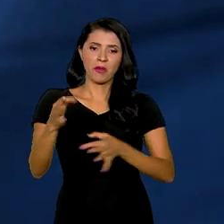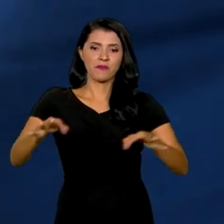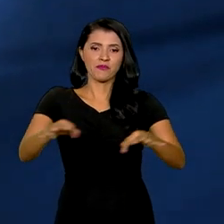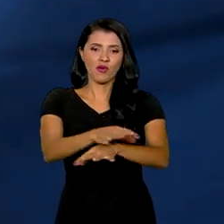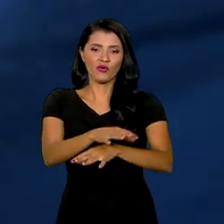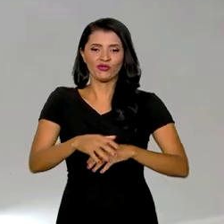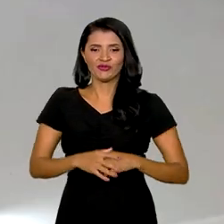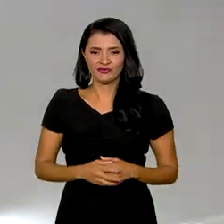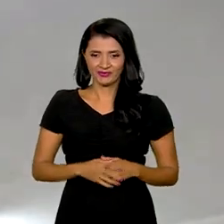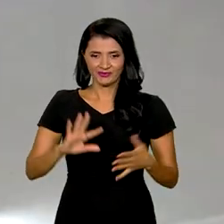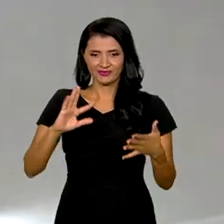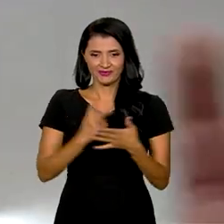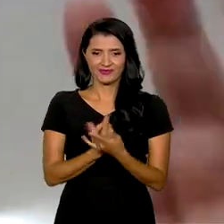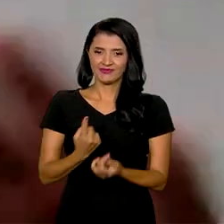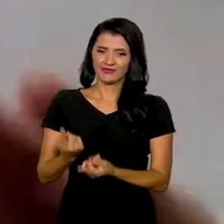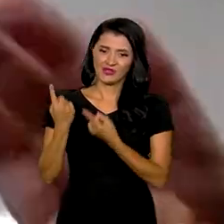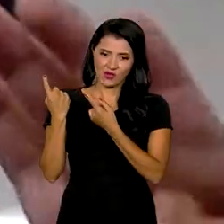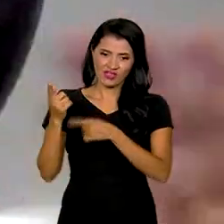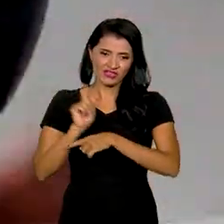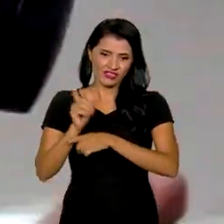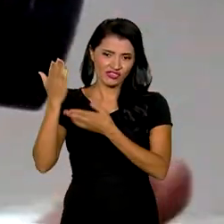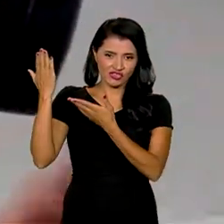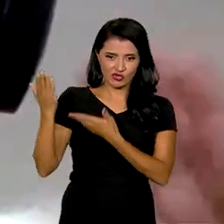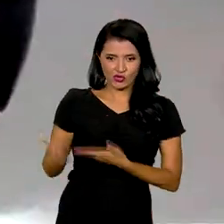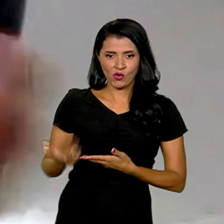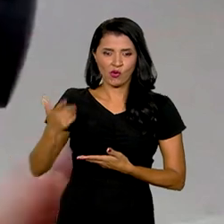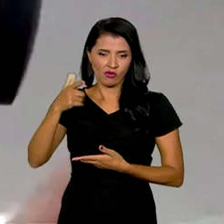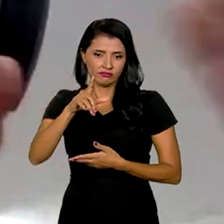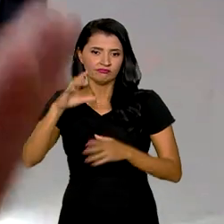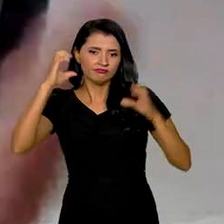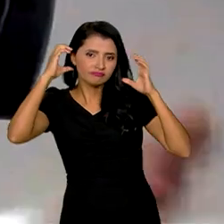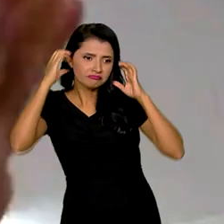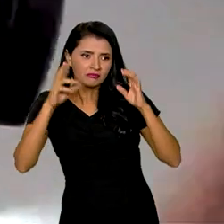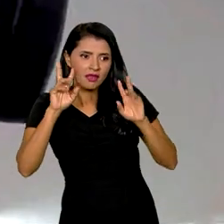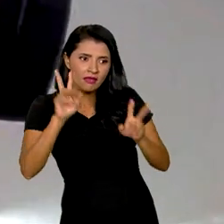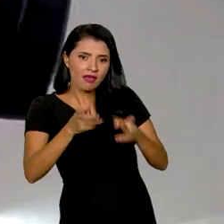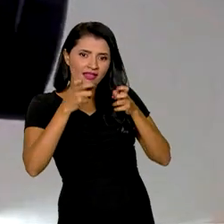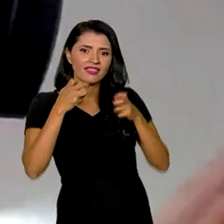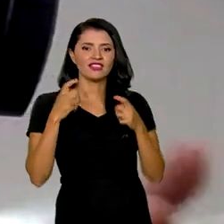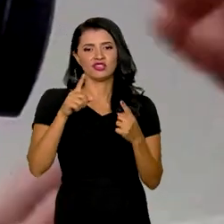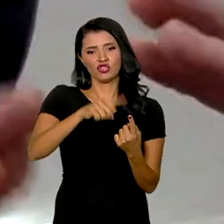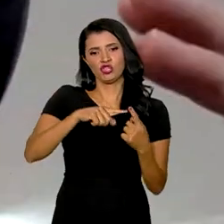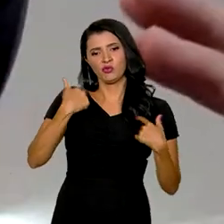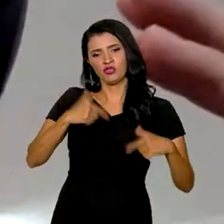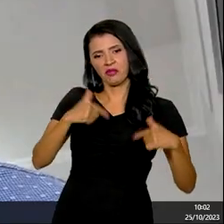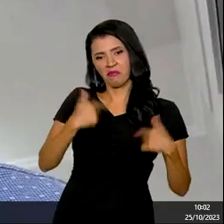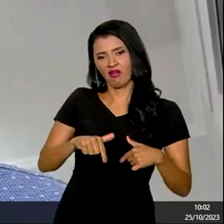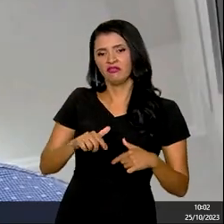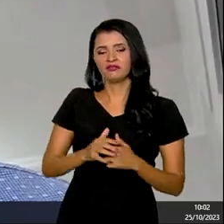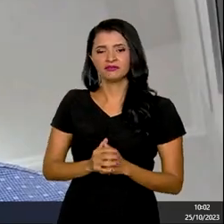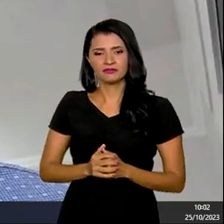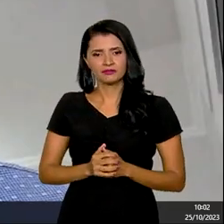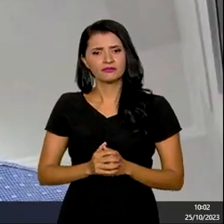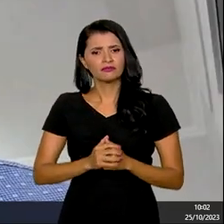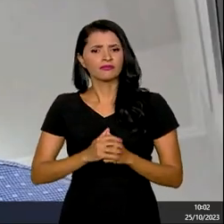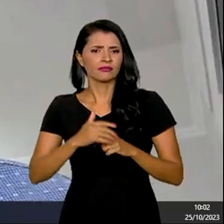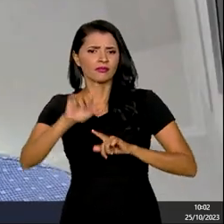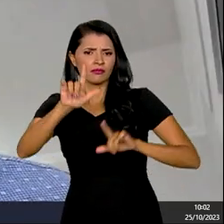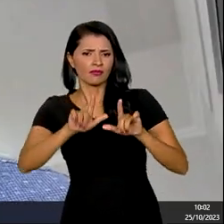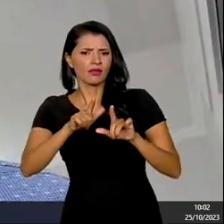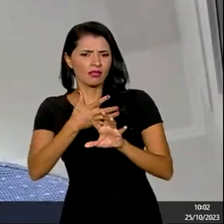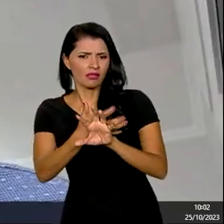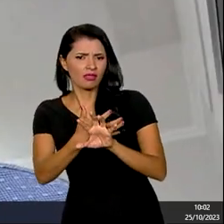É o que acontece com esse gestor público, que vê vantagens nessa modalidade de trabalho. O teletrabalho, ele